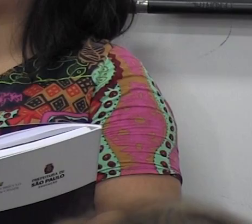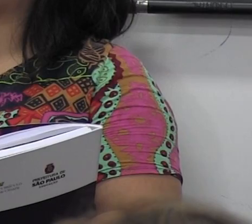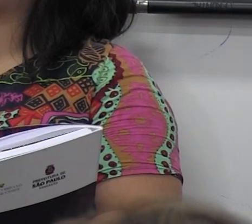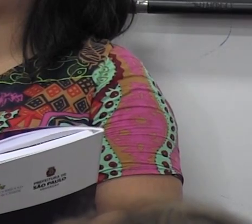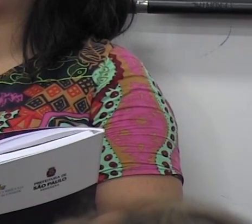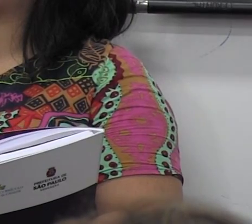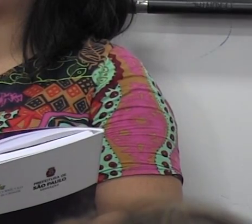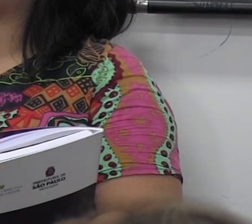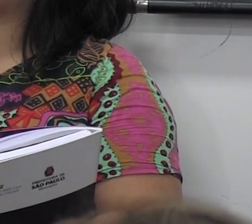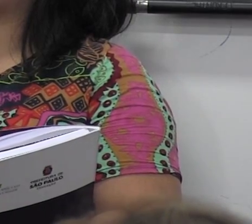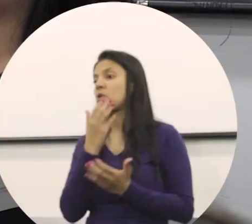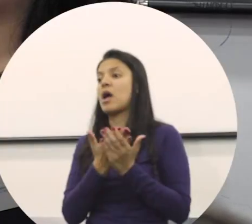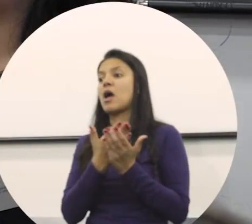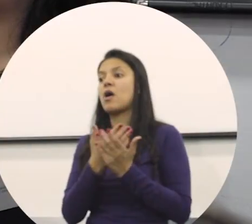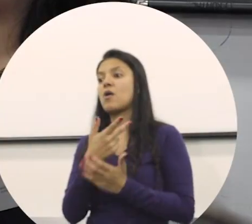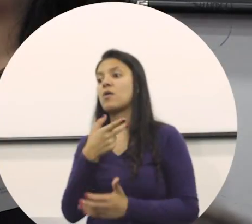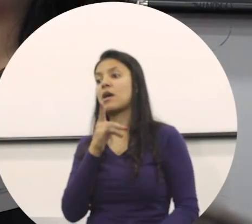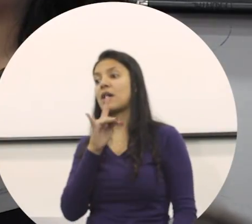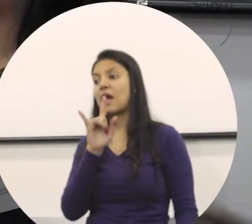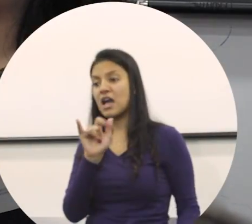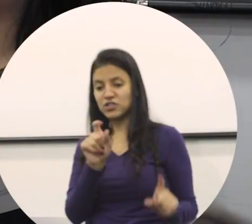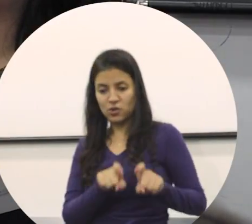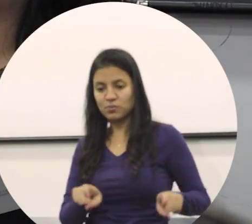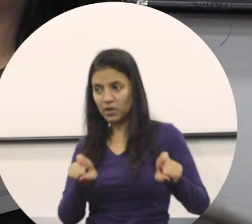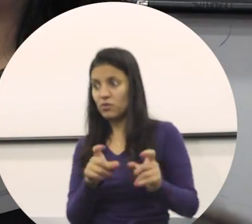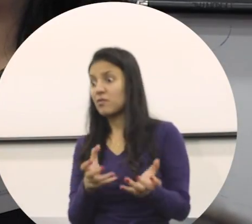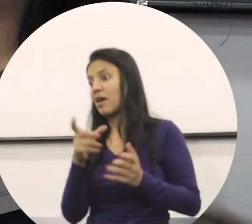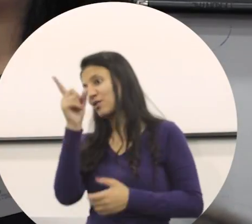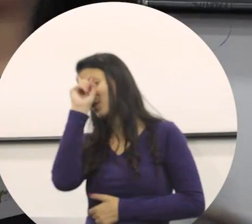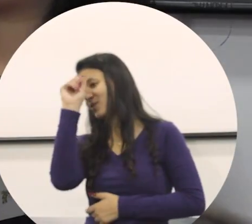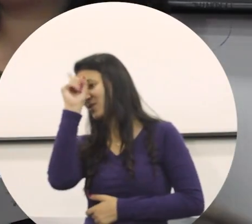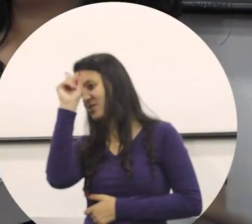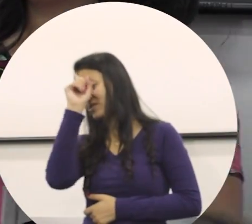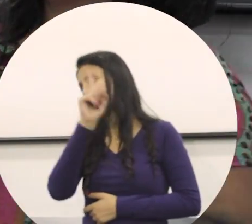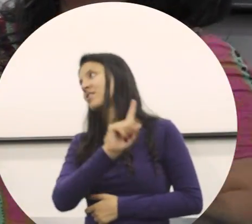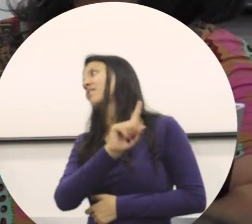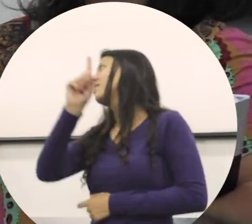aula da Kátia, que é todo dia que ele quer a aula de informática, ele vai lá